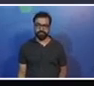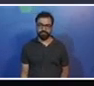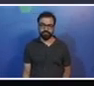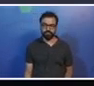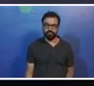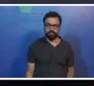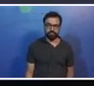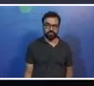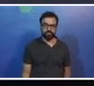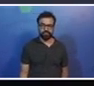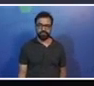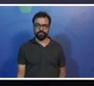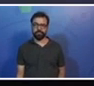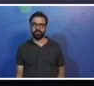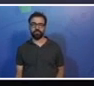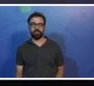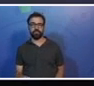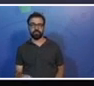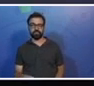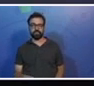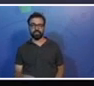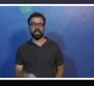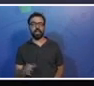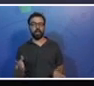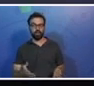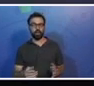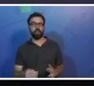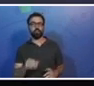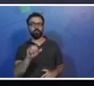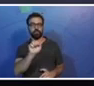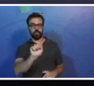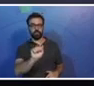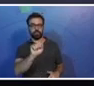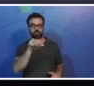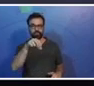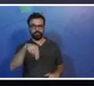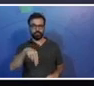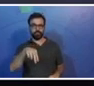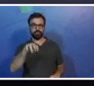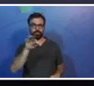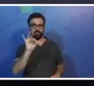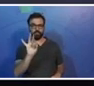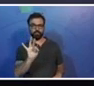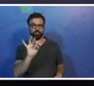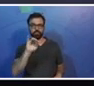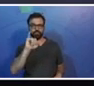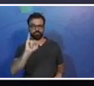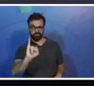ante, com i, já é uma outra circunstância, já é uma oposição.